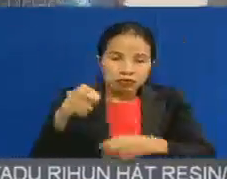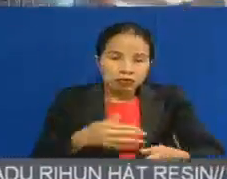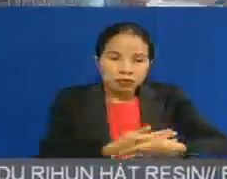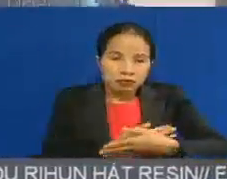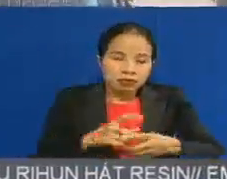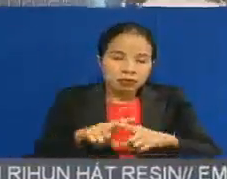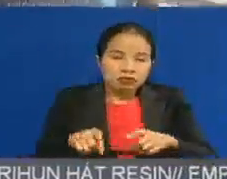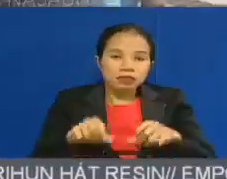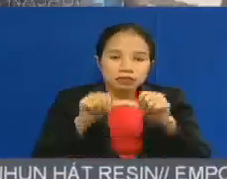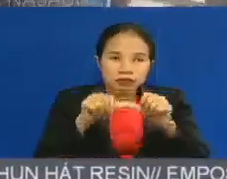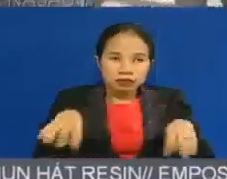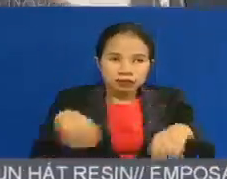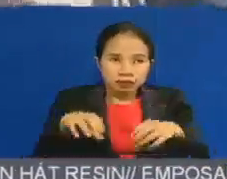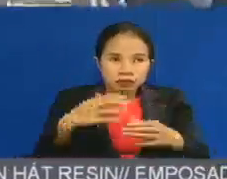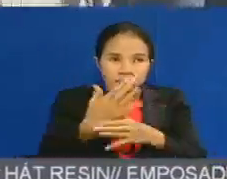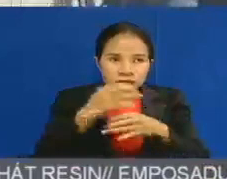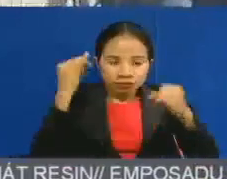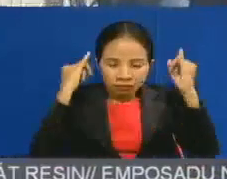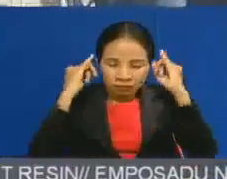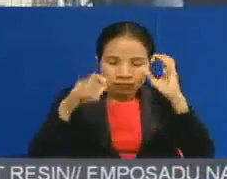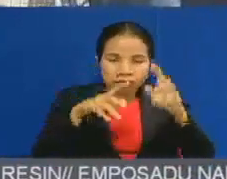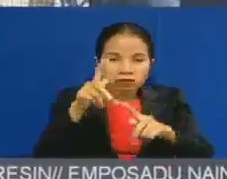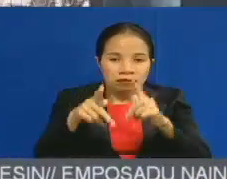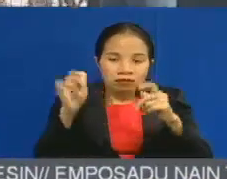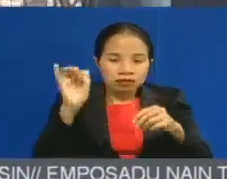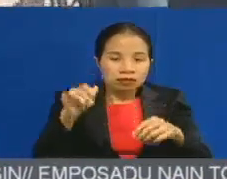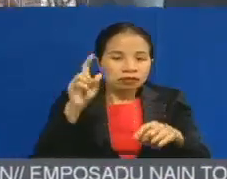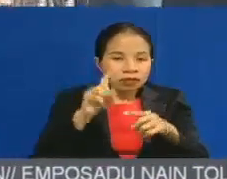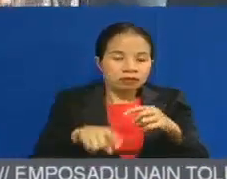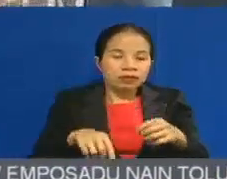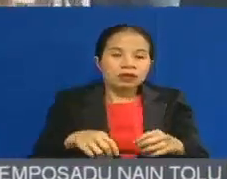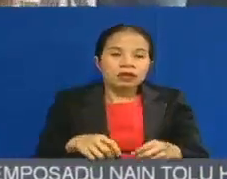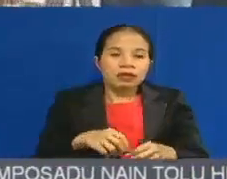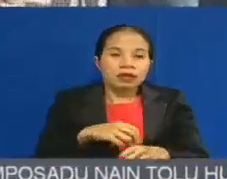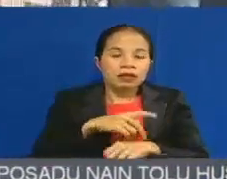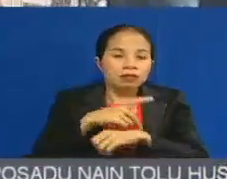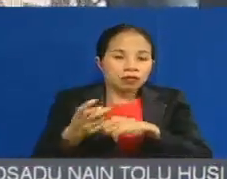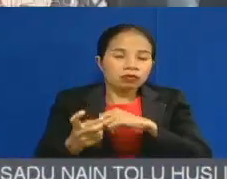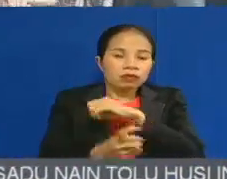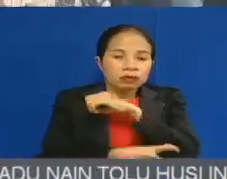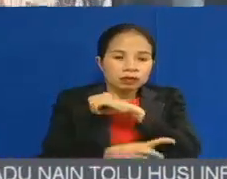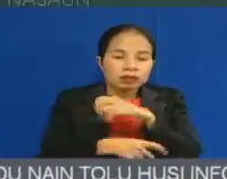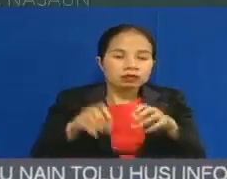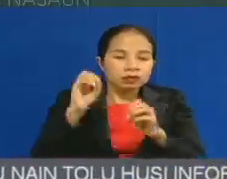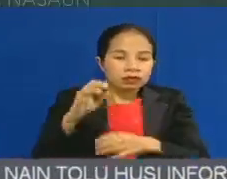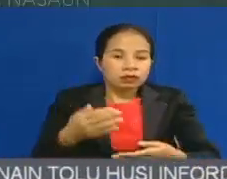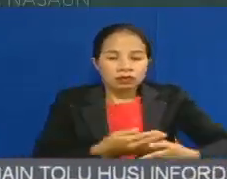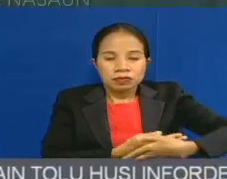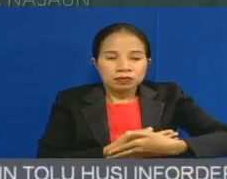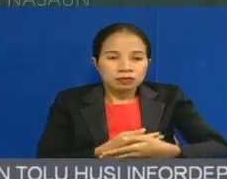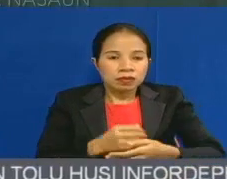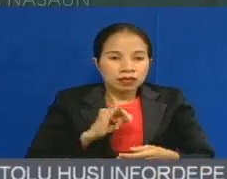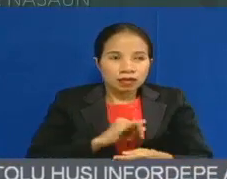continua esforço, consciencializa a comunidade sira, hori la bele mono ba tentação soe bebê. How